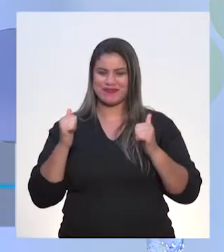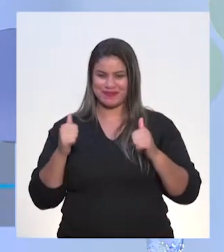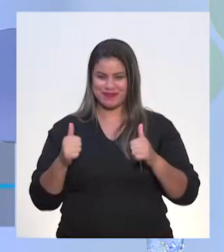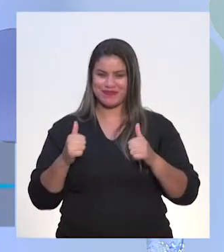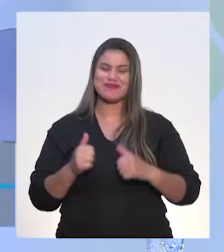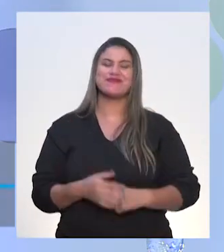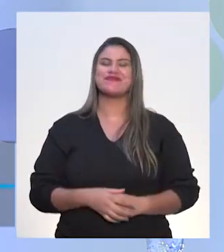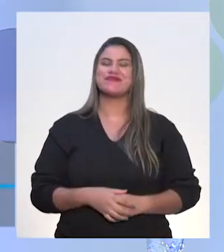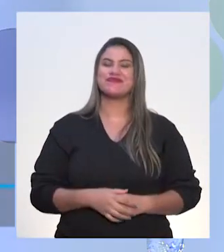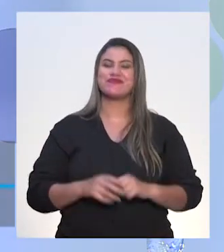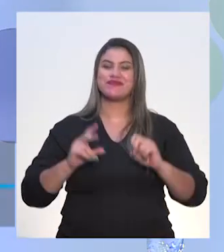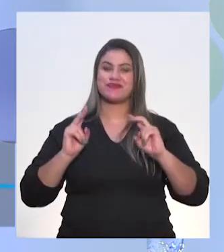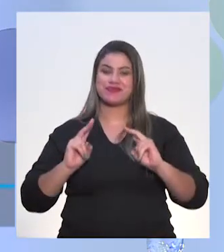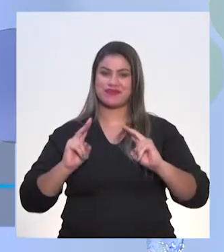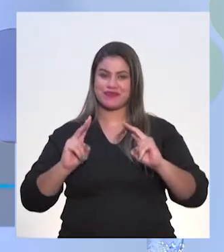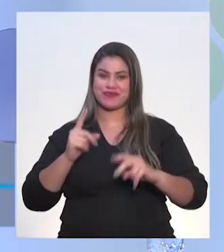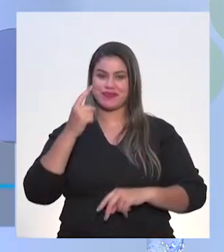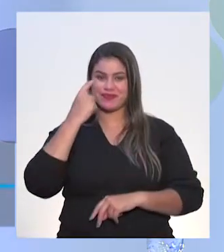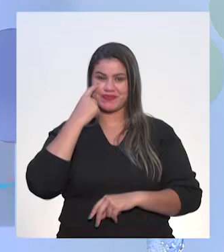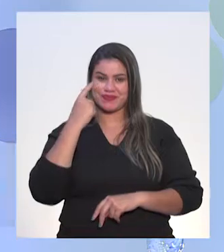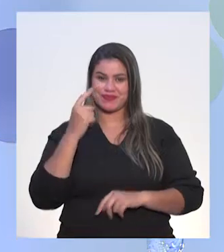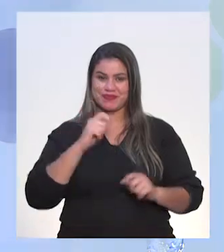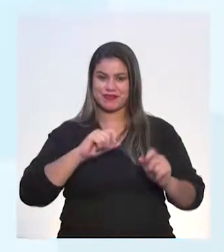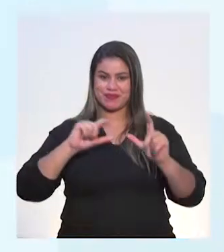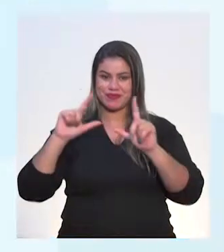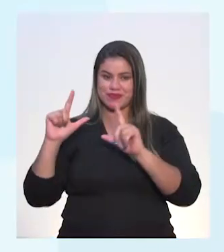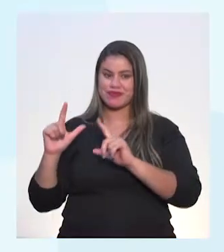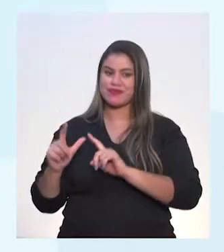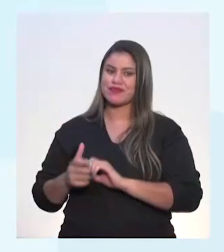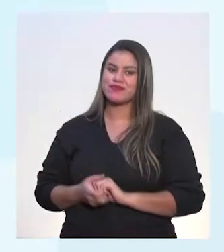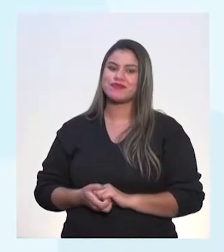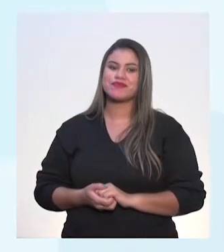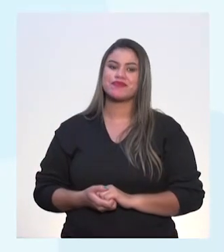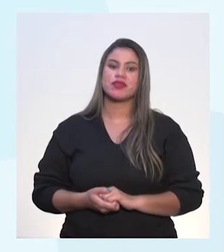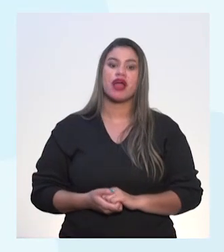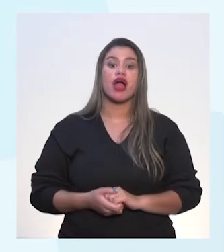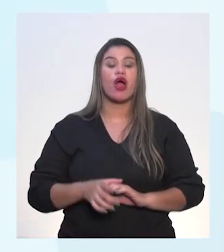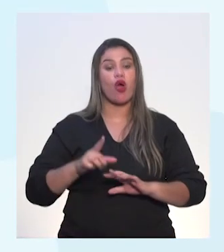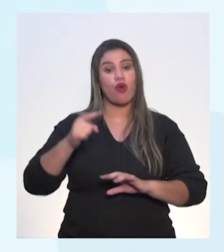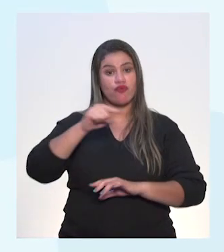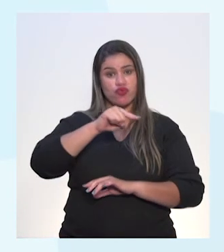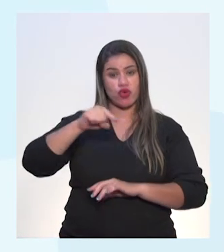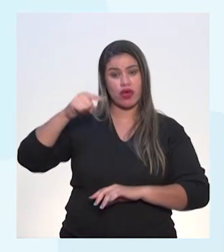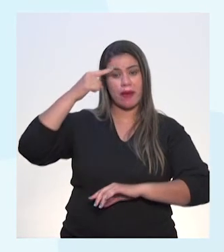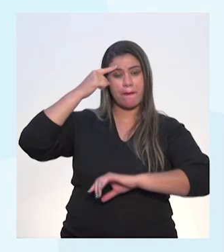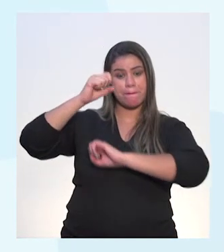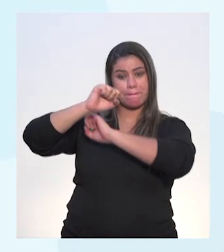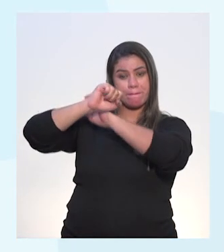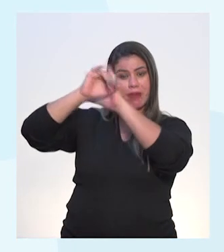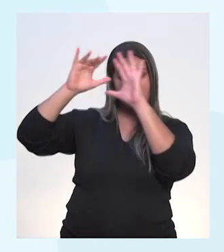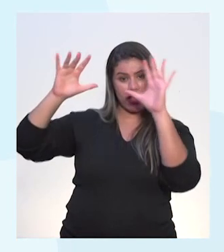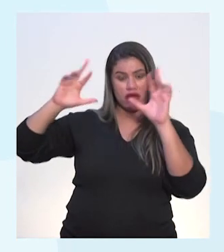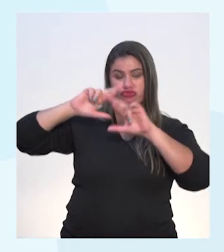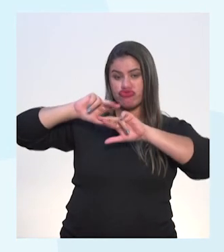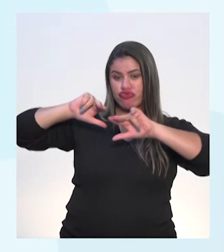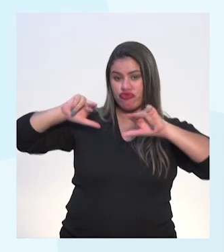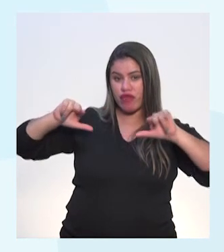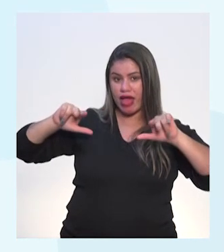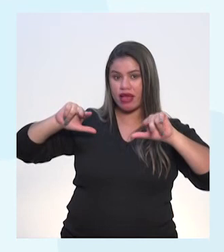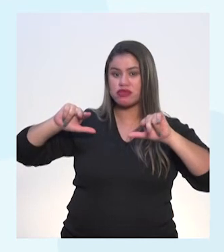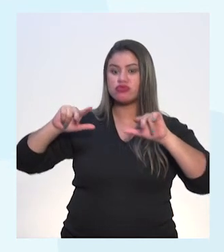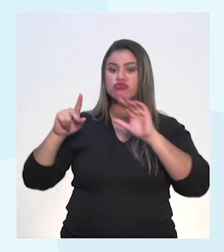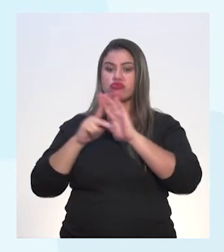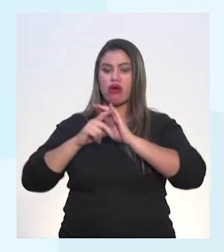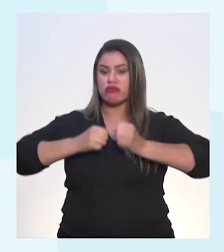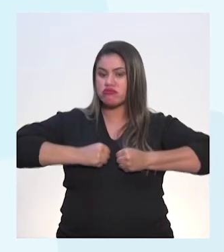aulas então continuando Observe aí na tela por favor saindo do Mundo da Imaginação e do superpoderes saiba